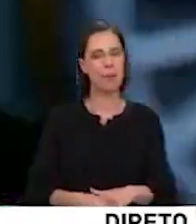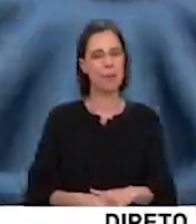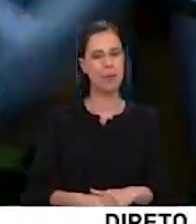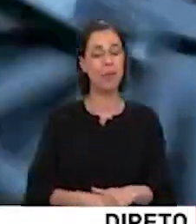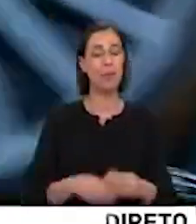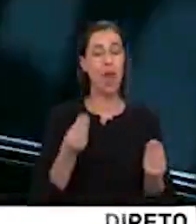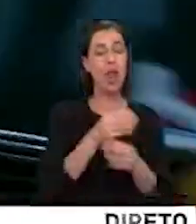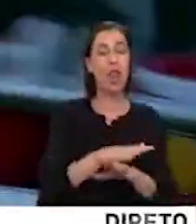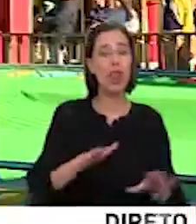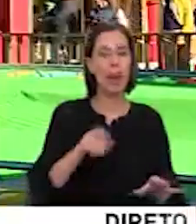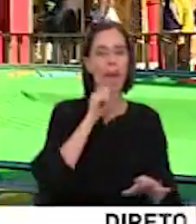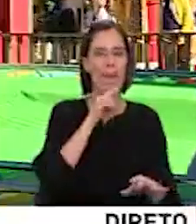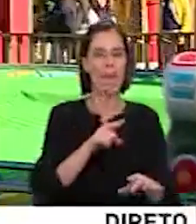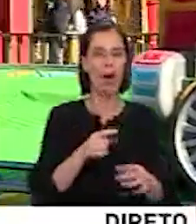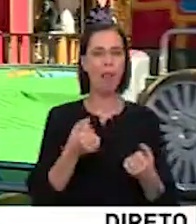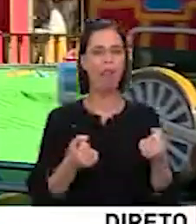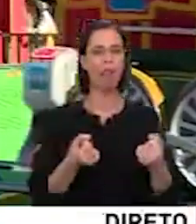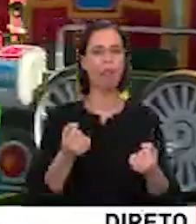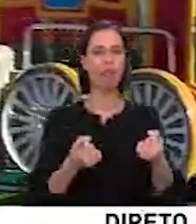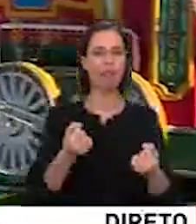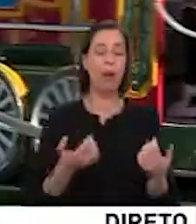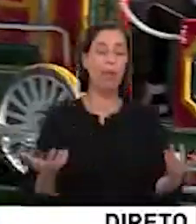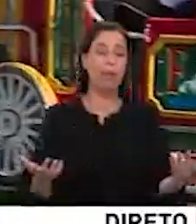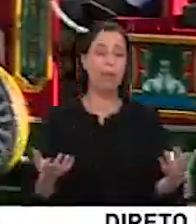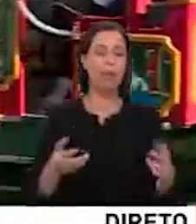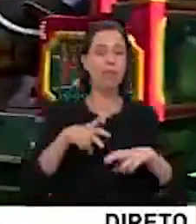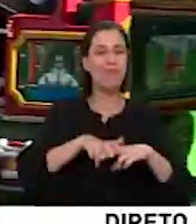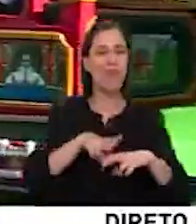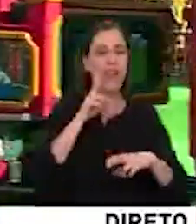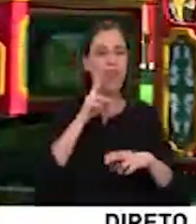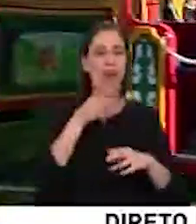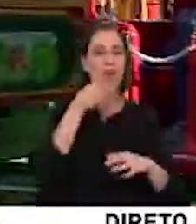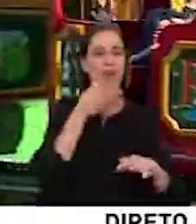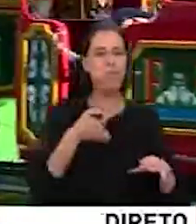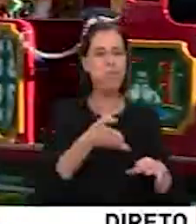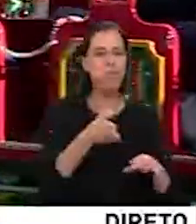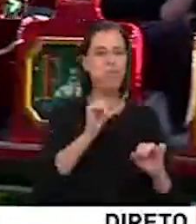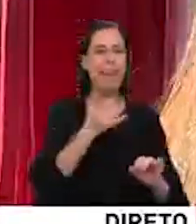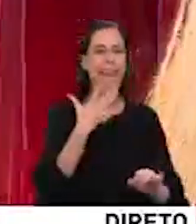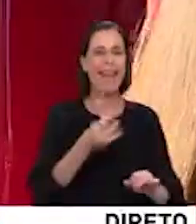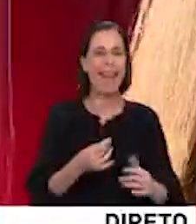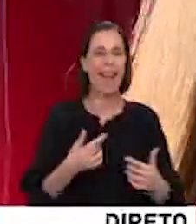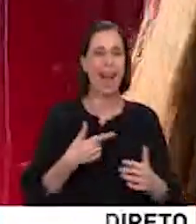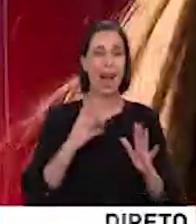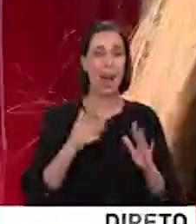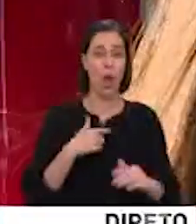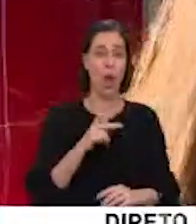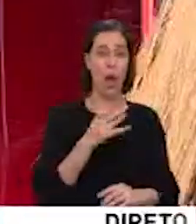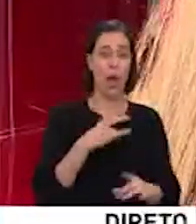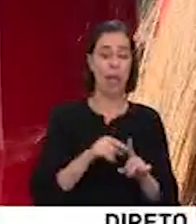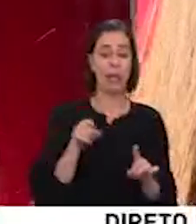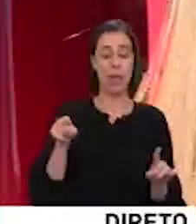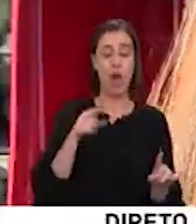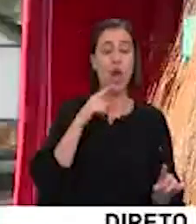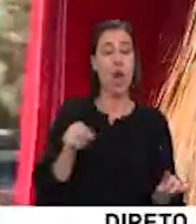Os mais pequenos podem ser condutores ou até mesmo passageiros no comboio natalício. Eu chamo-me Alice e ele